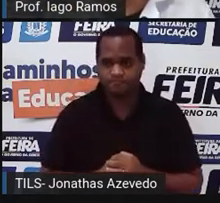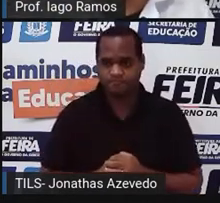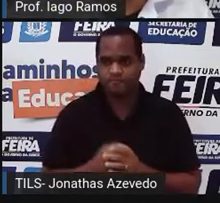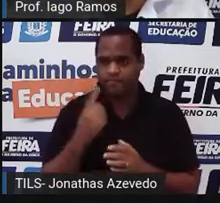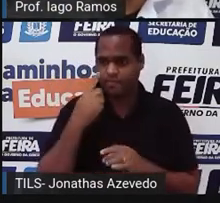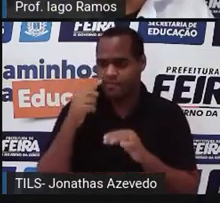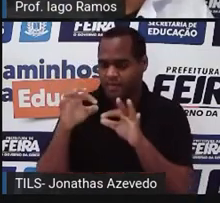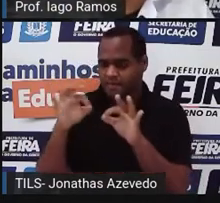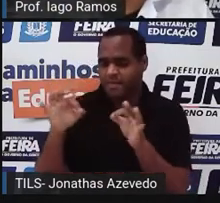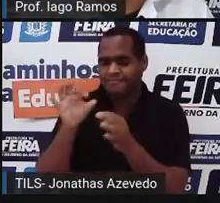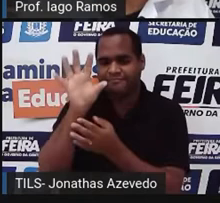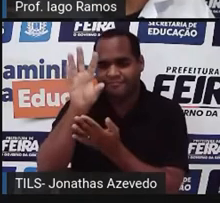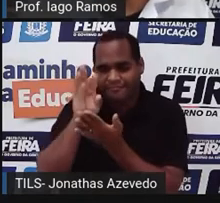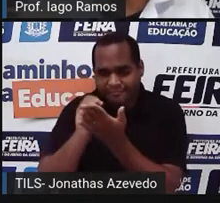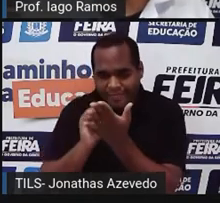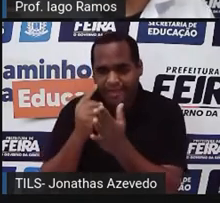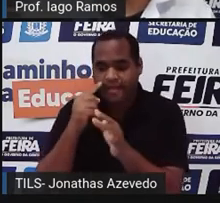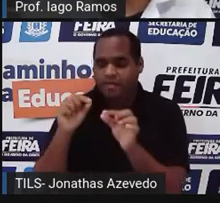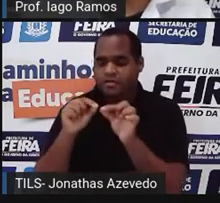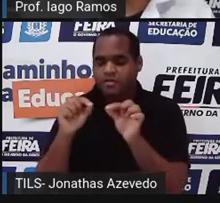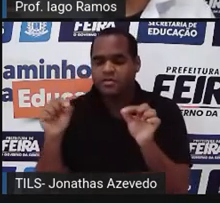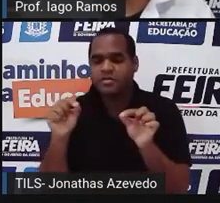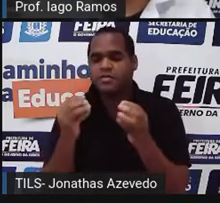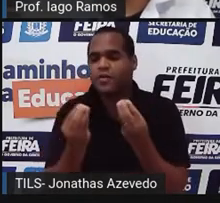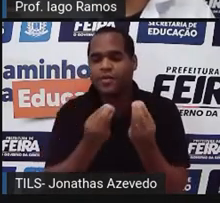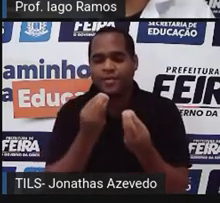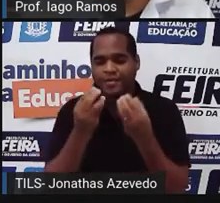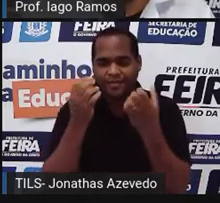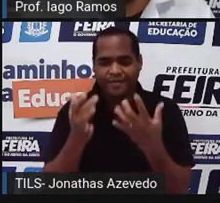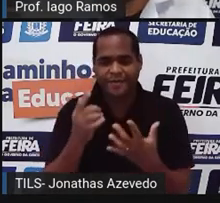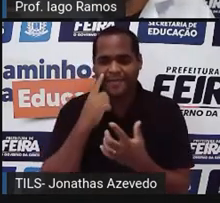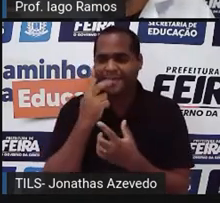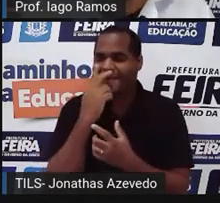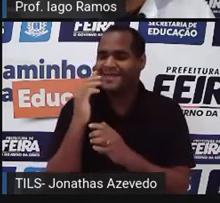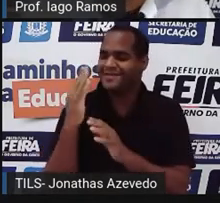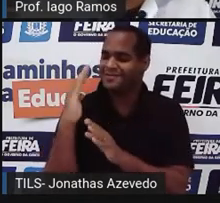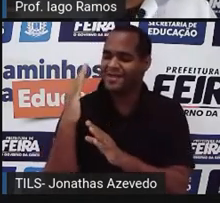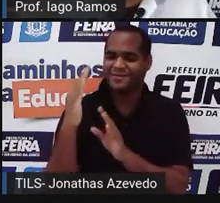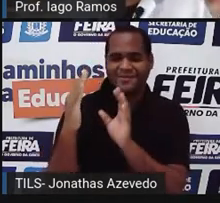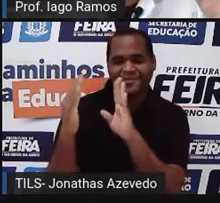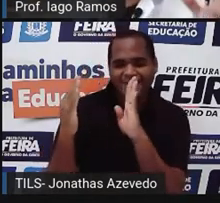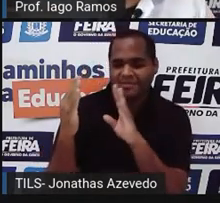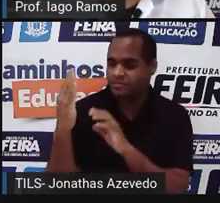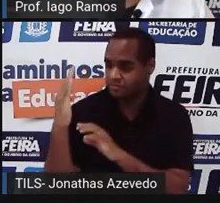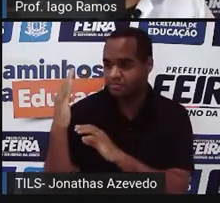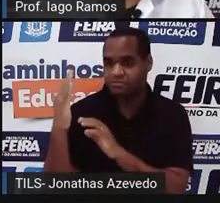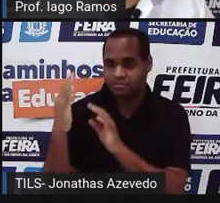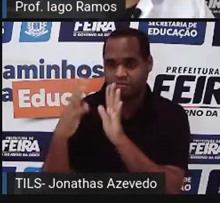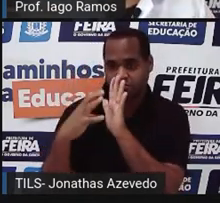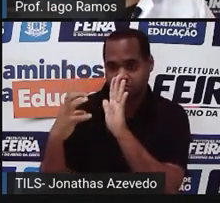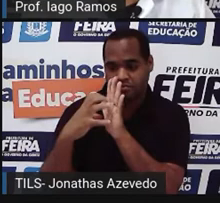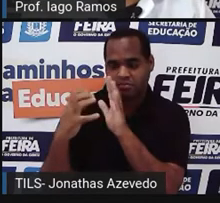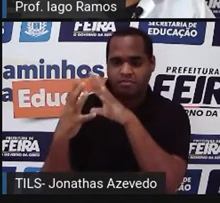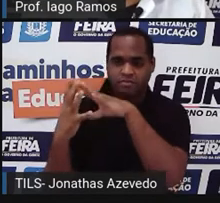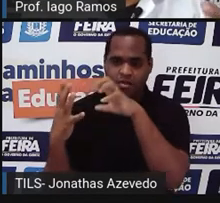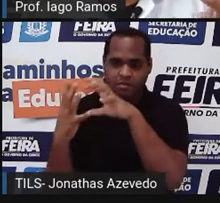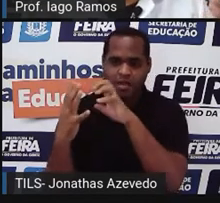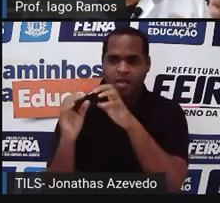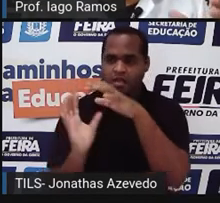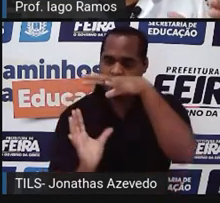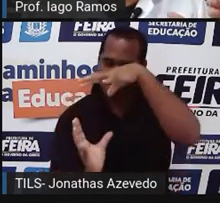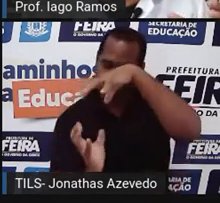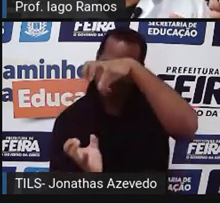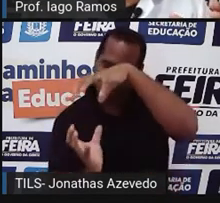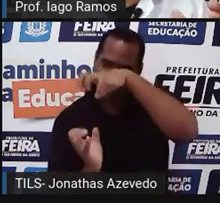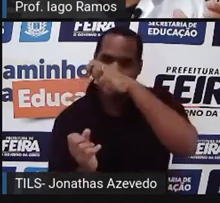reta. E essa reta funciona como um espelho. Então, a figura de baixo